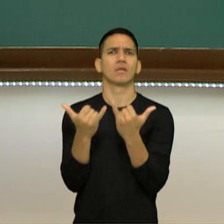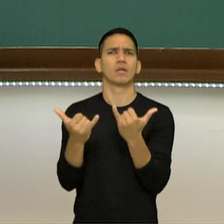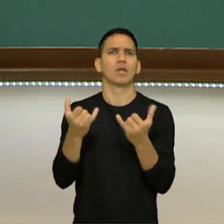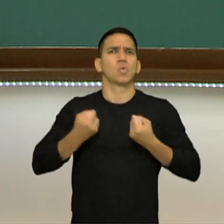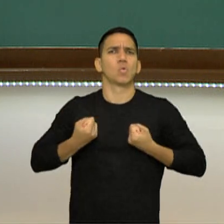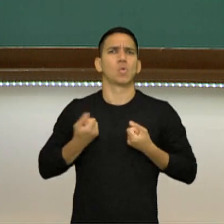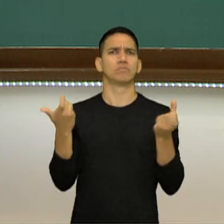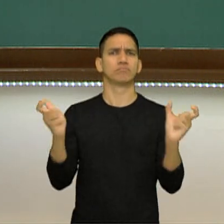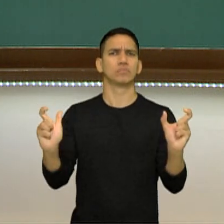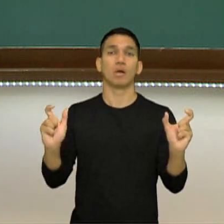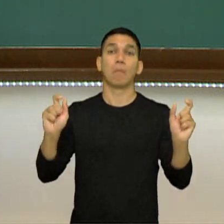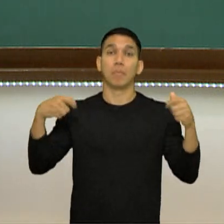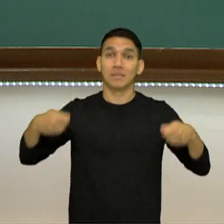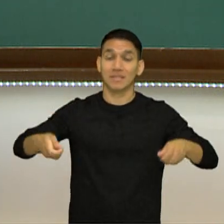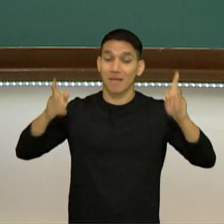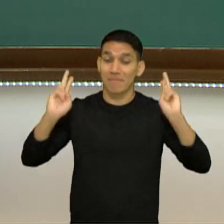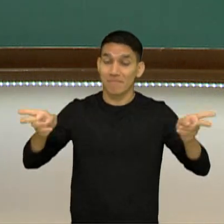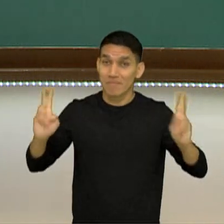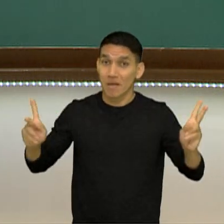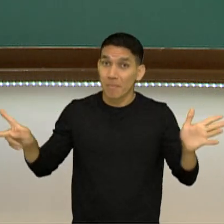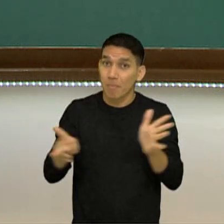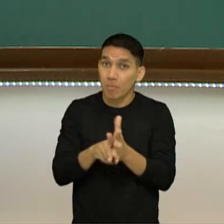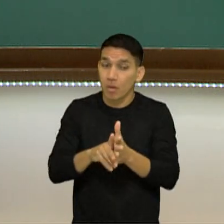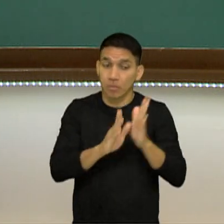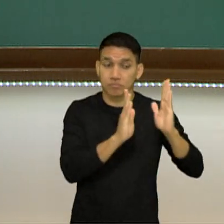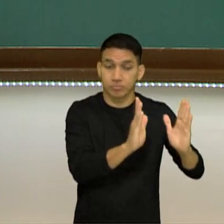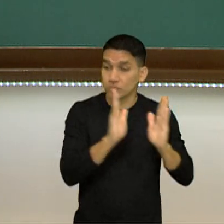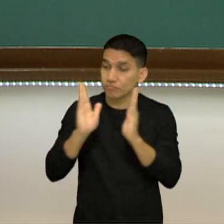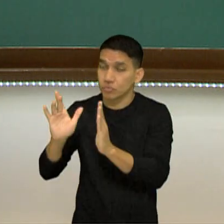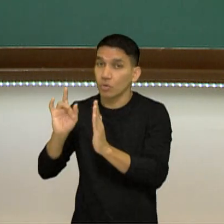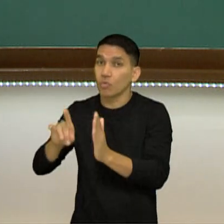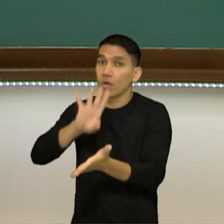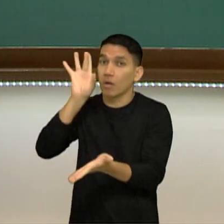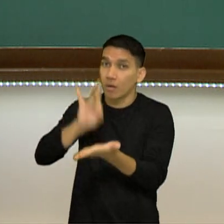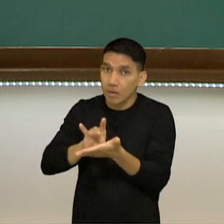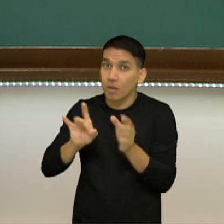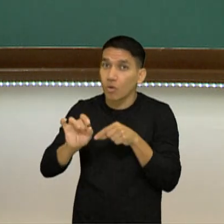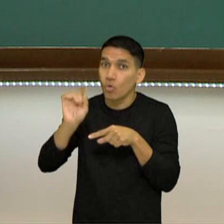comum. E essa já é uma ideia bastante importante. Olha só.